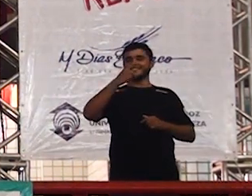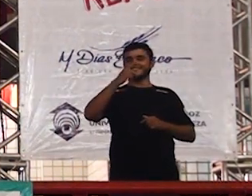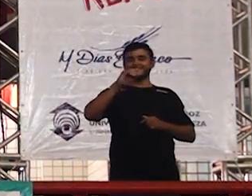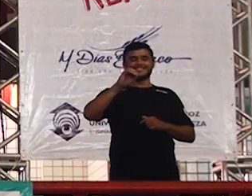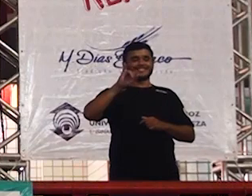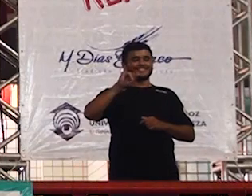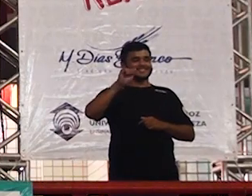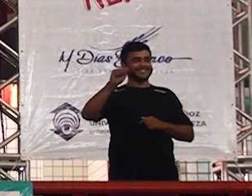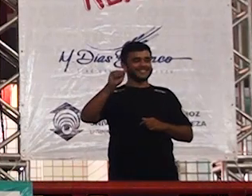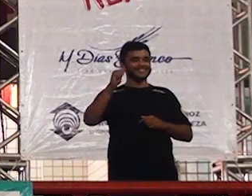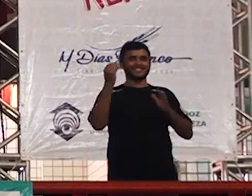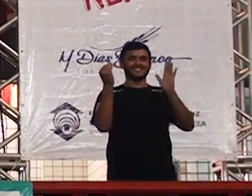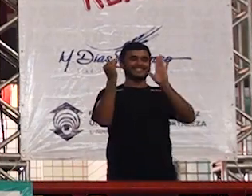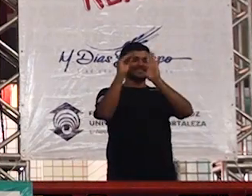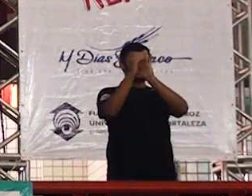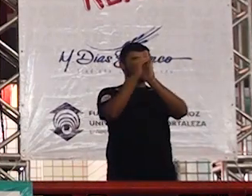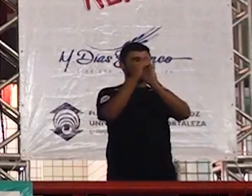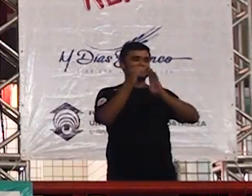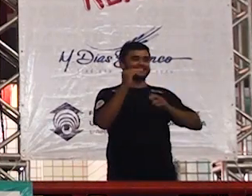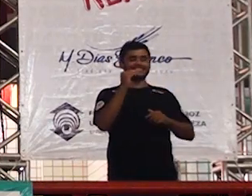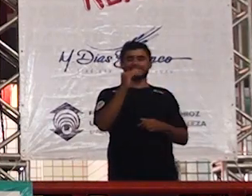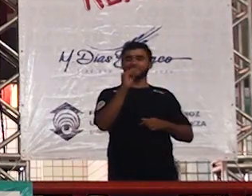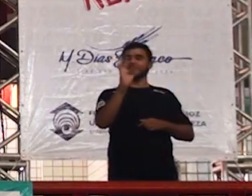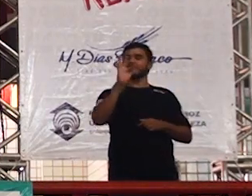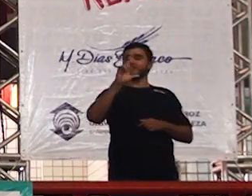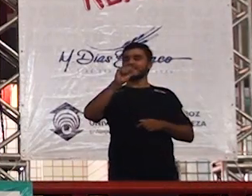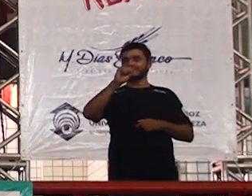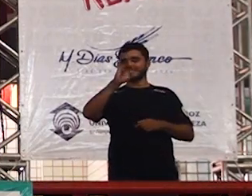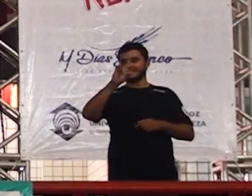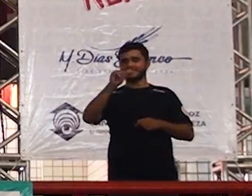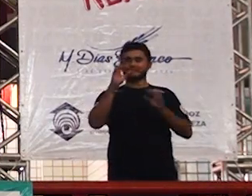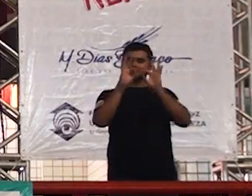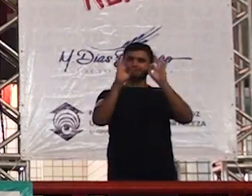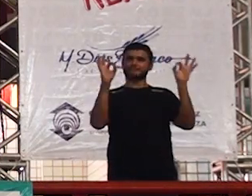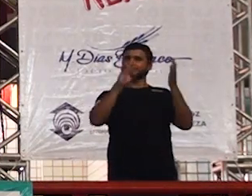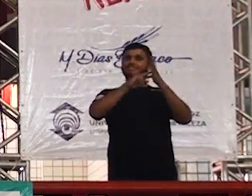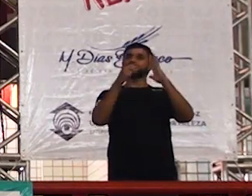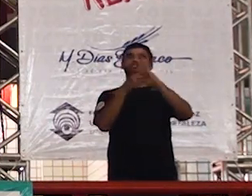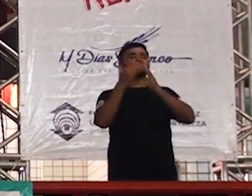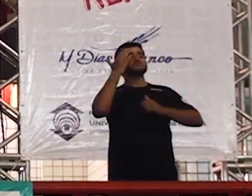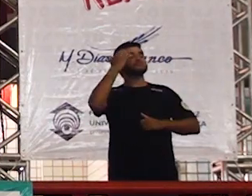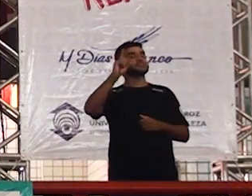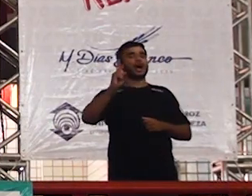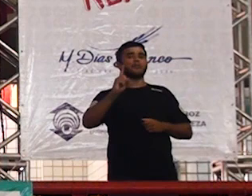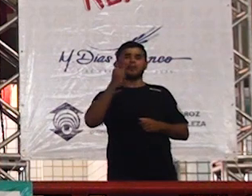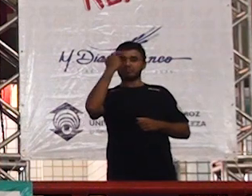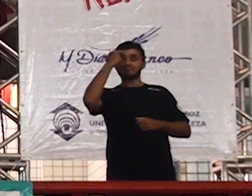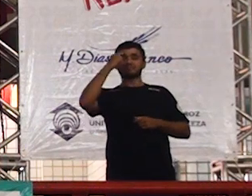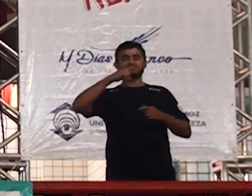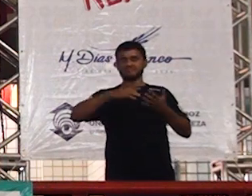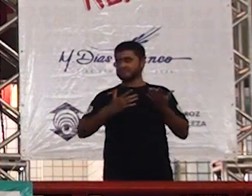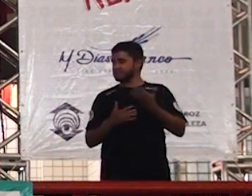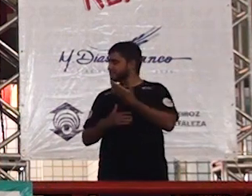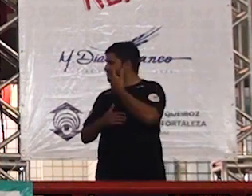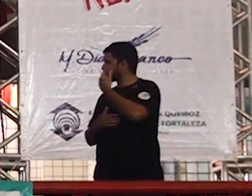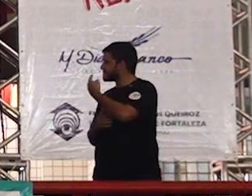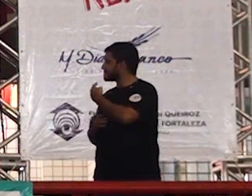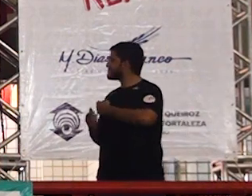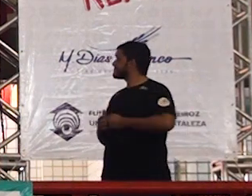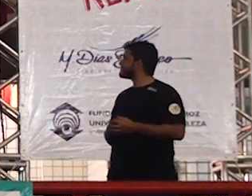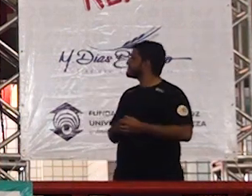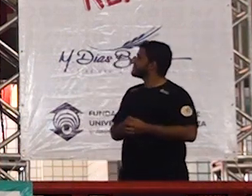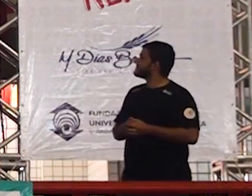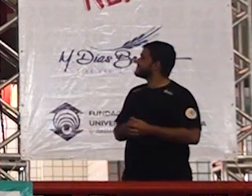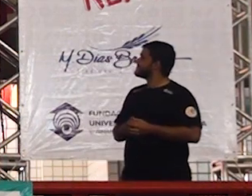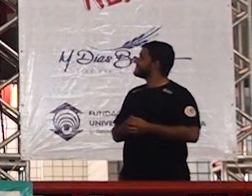nem o que é enfeitar, aí bota as palavras que não sabe nem o significado. Outra criatura colocou: todos